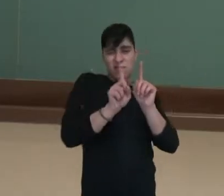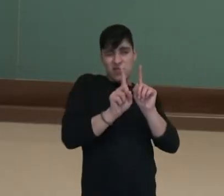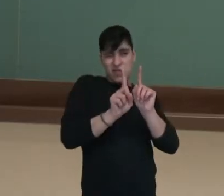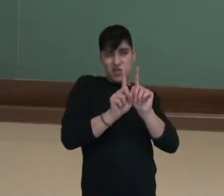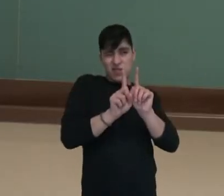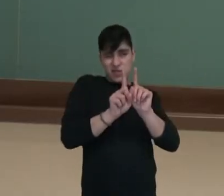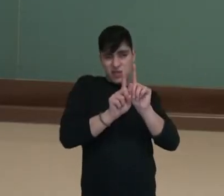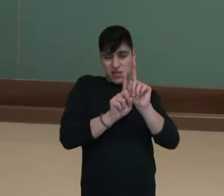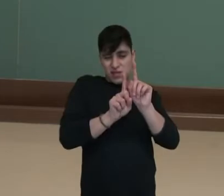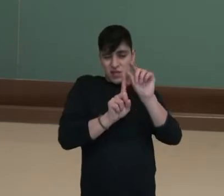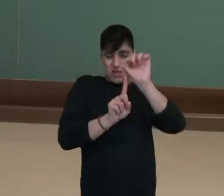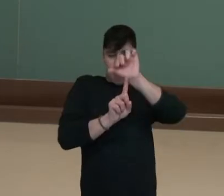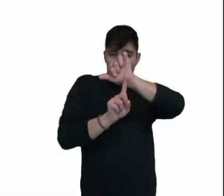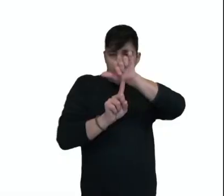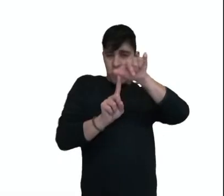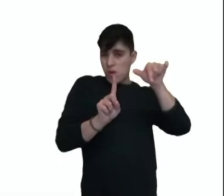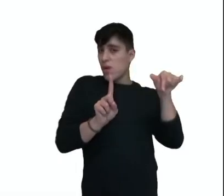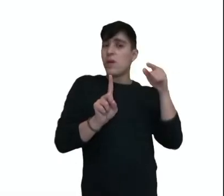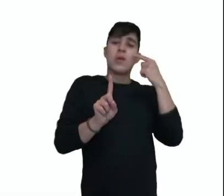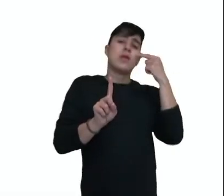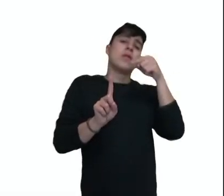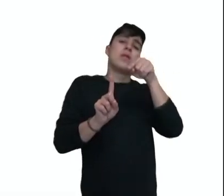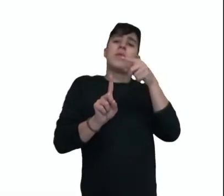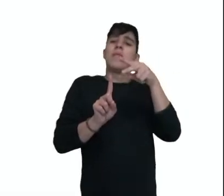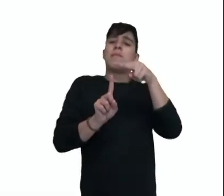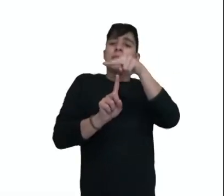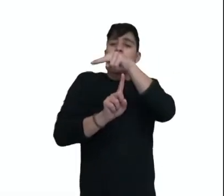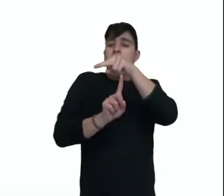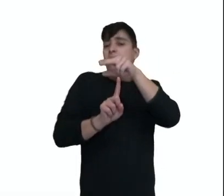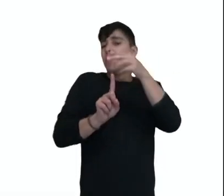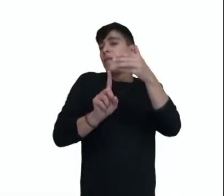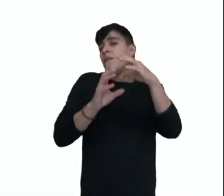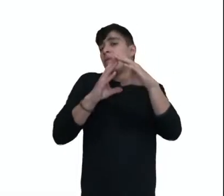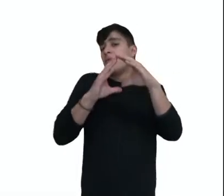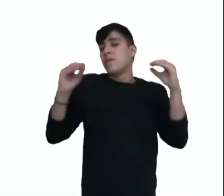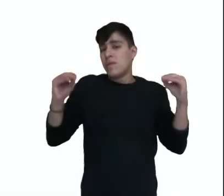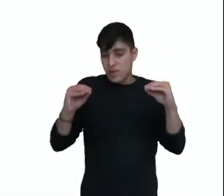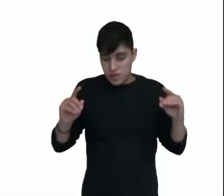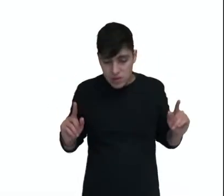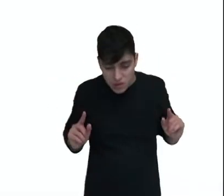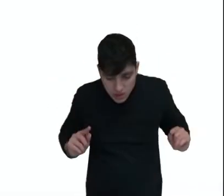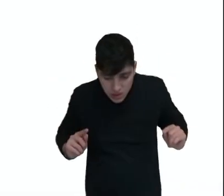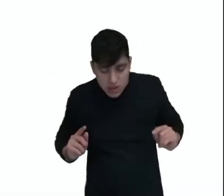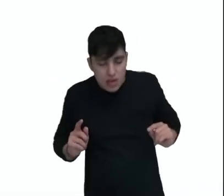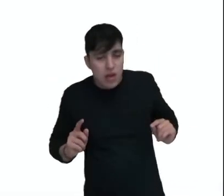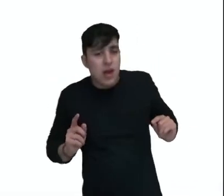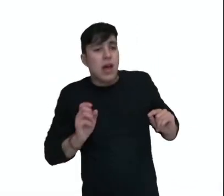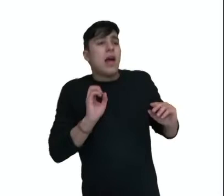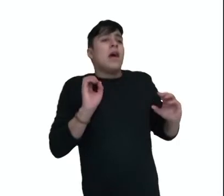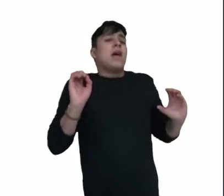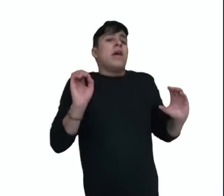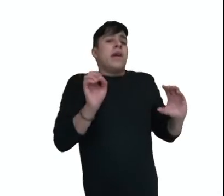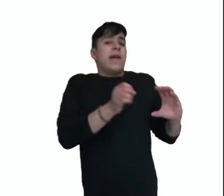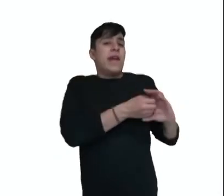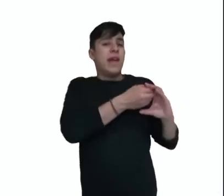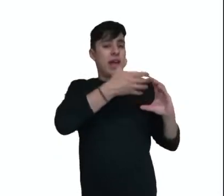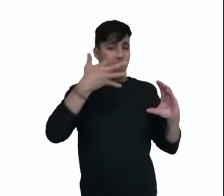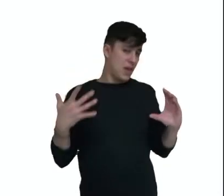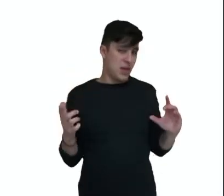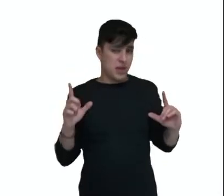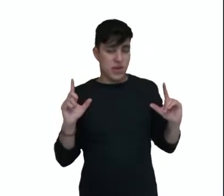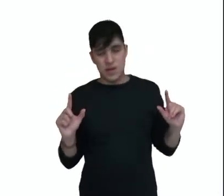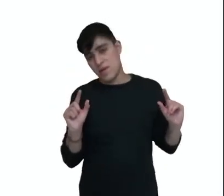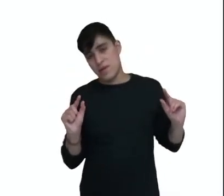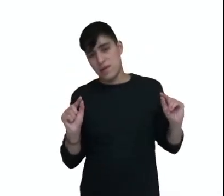nessa pontinha do cromossomo foi deletado essa informação. E daí, na hora de fazer a característica, ela deu